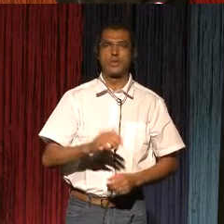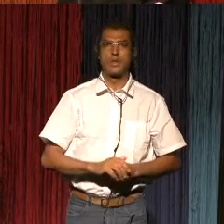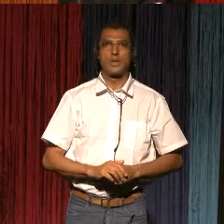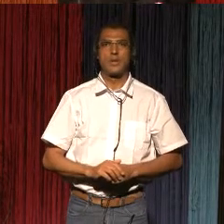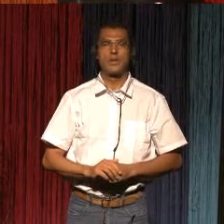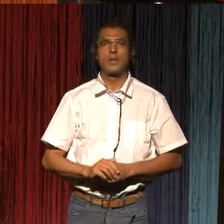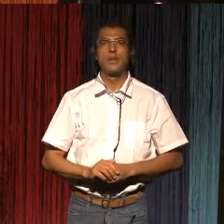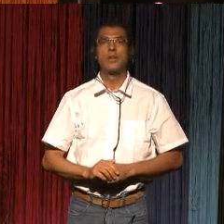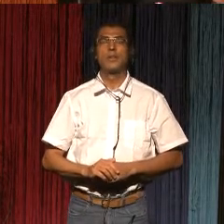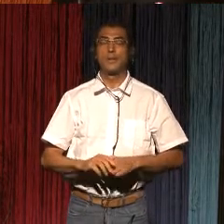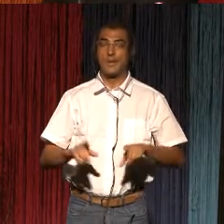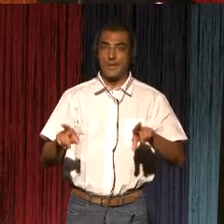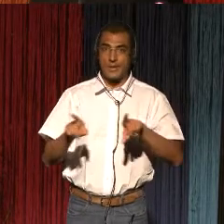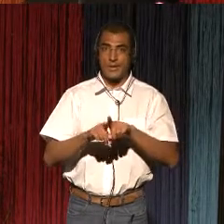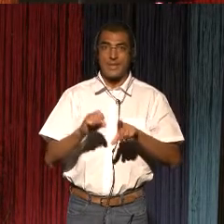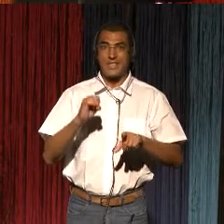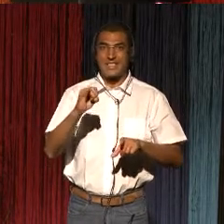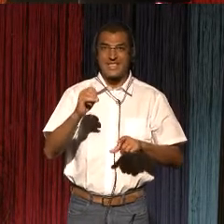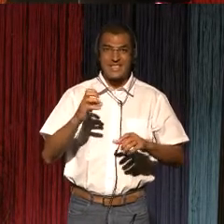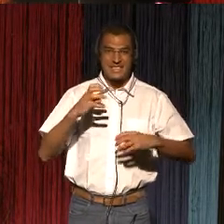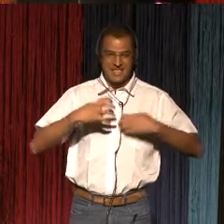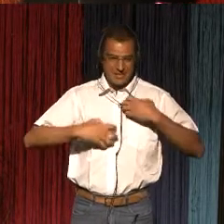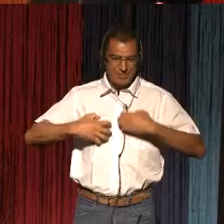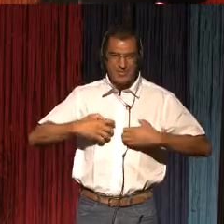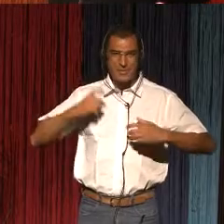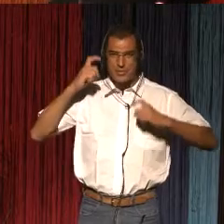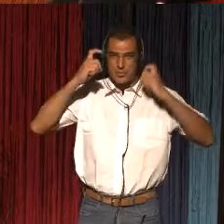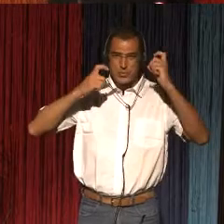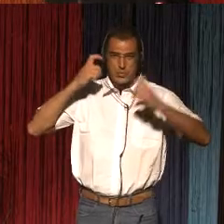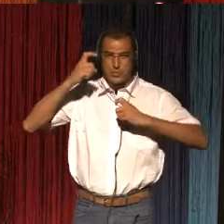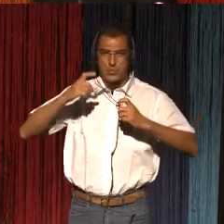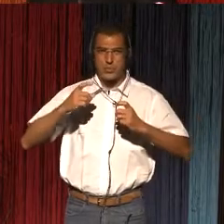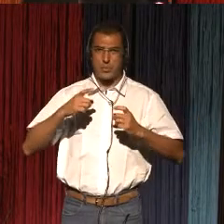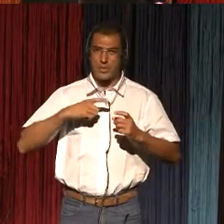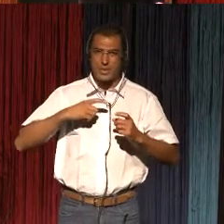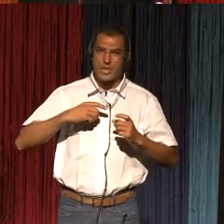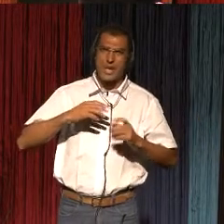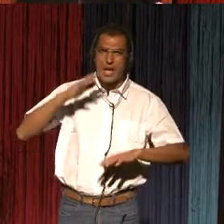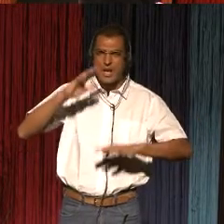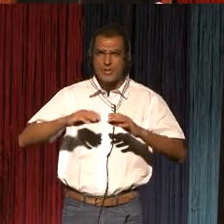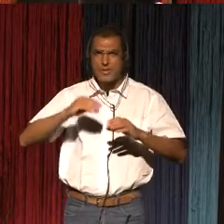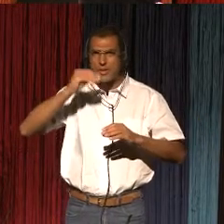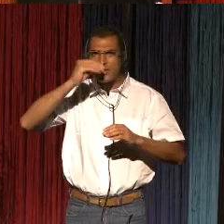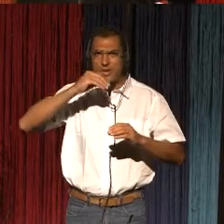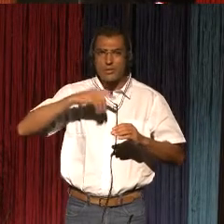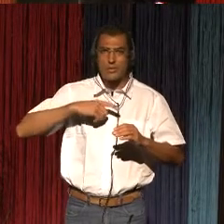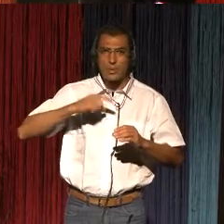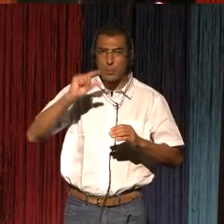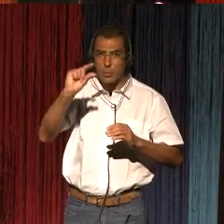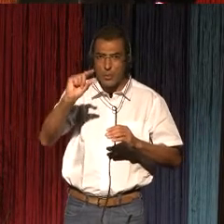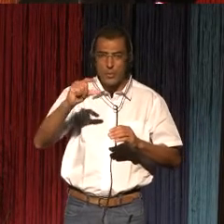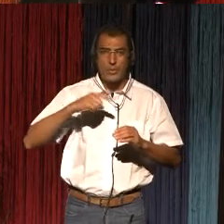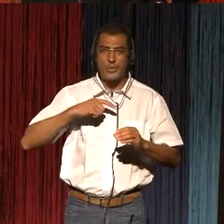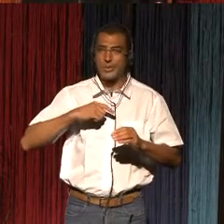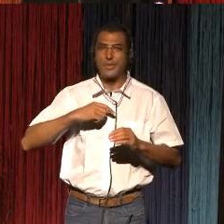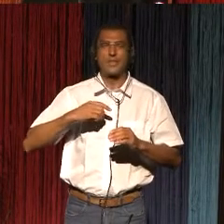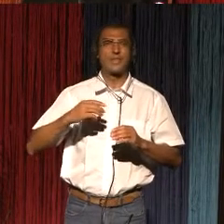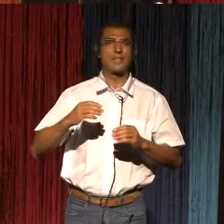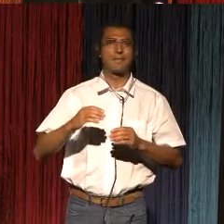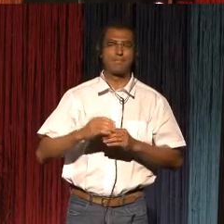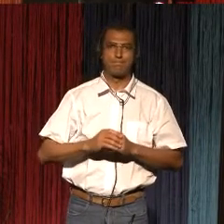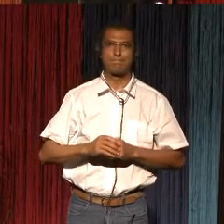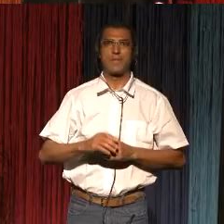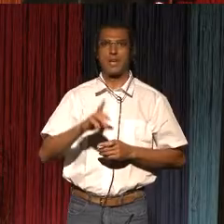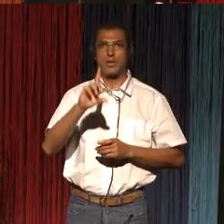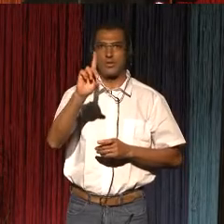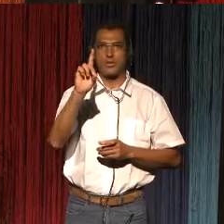o cérebro joga muita dopamina. E vejam aqui no córtex pré-frontal. Igualmente, quando a gente está estressado,